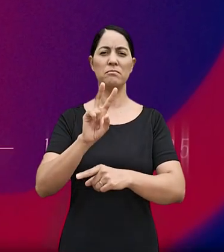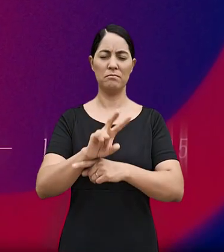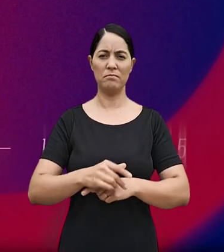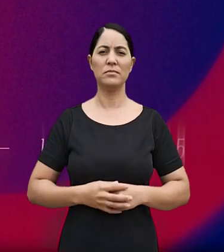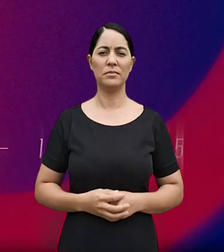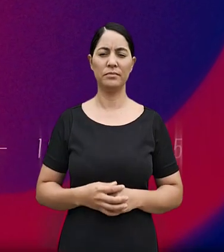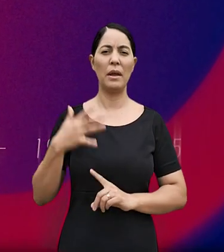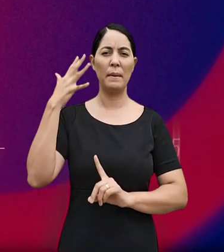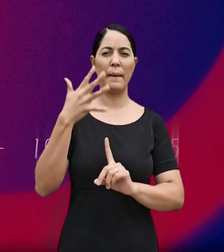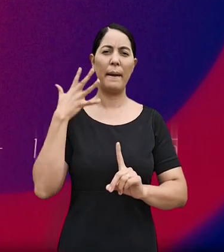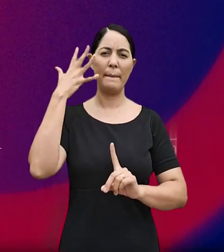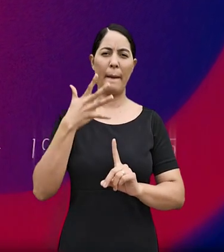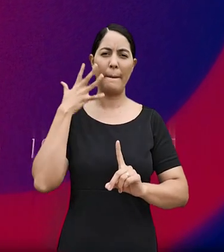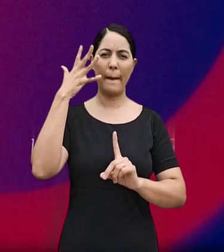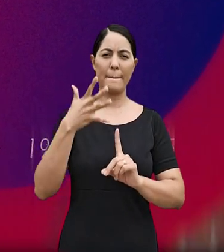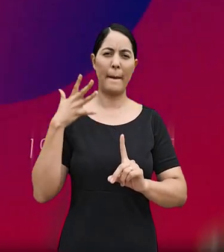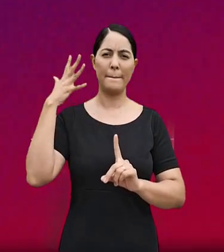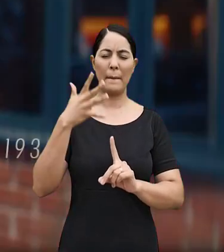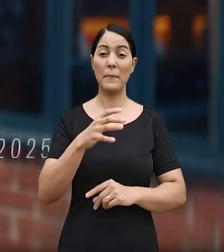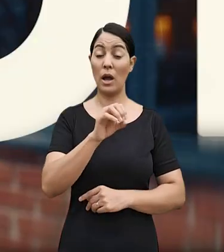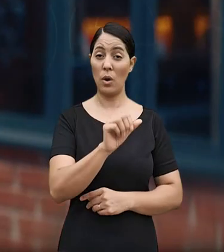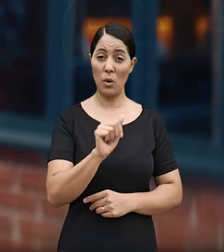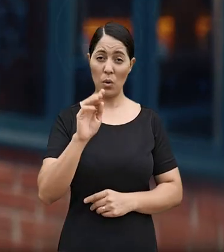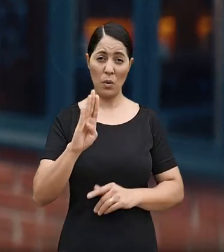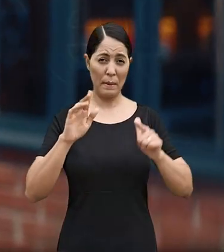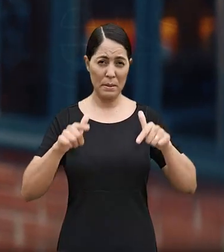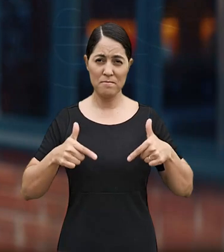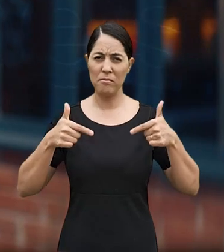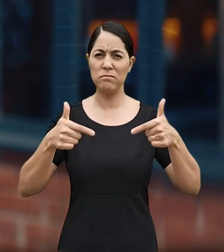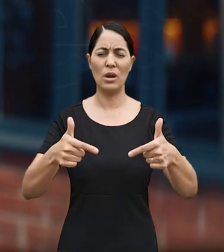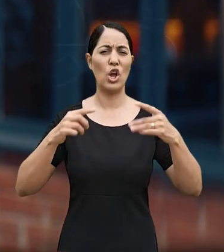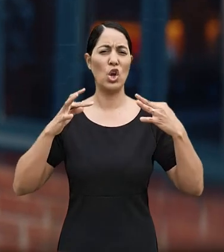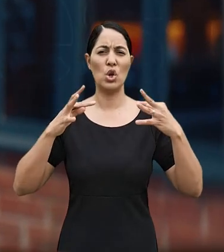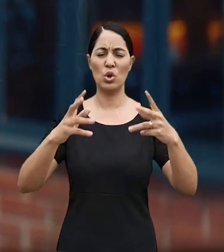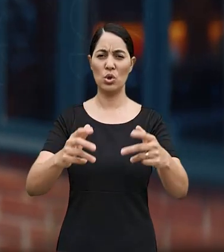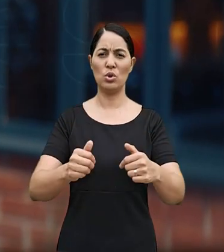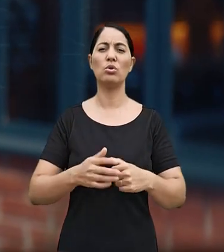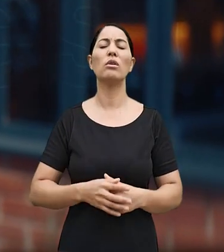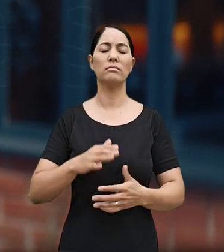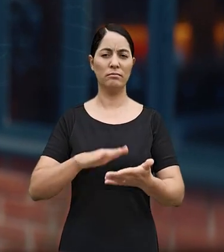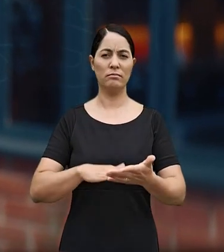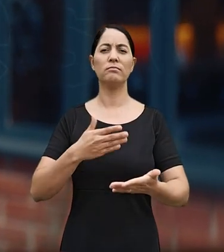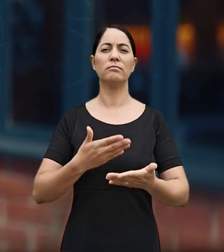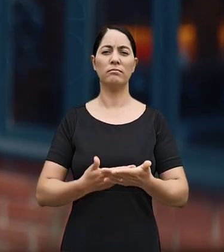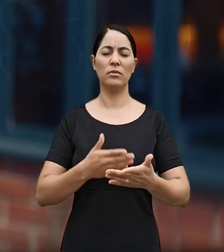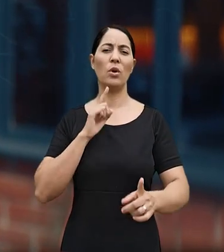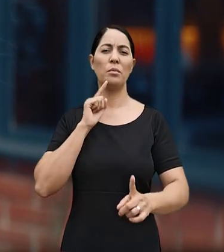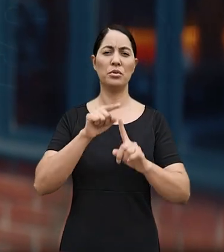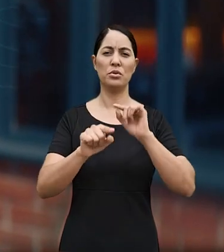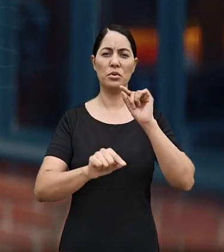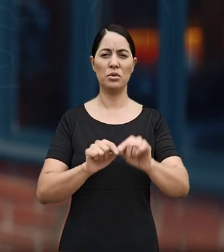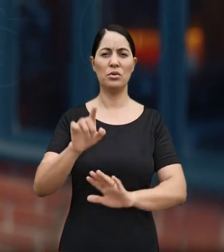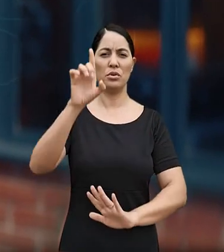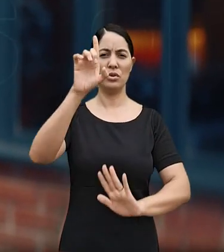Sustentações orais. A OAB atua em todas as frentes para assegurar, sem interpretações restritivas, o